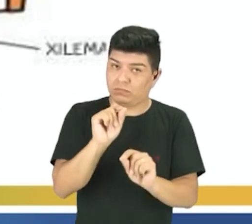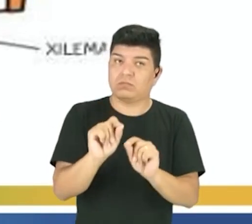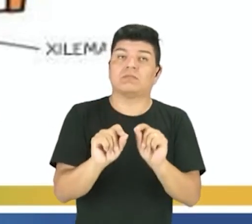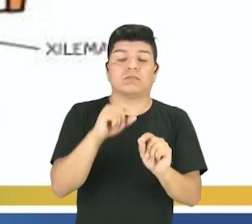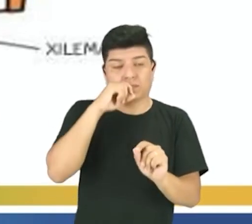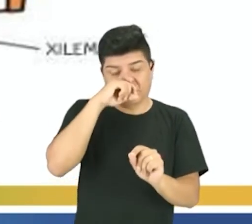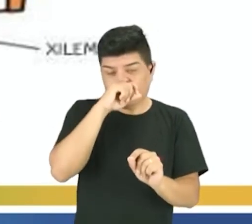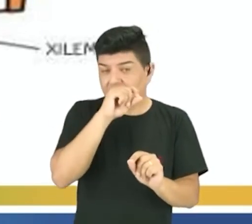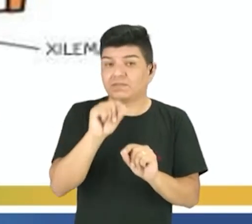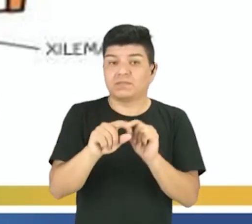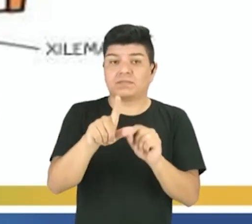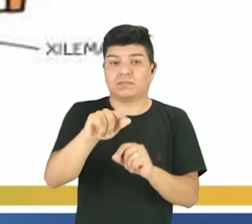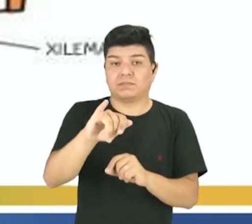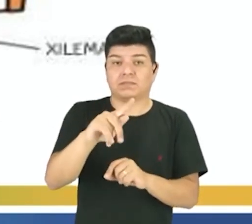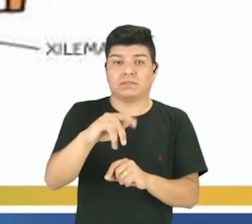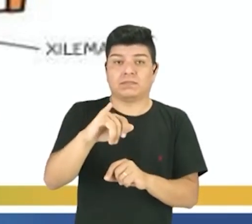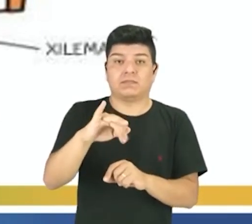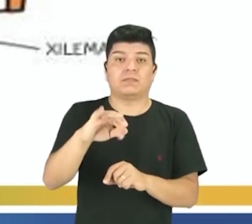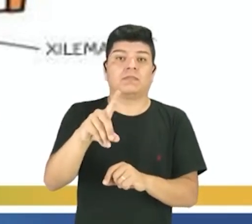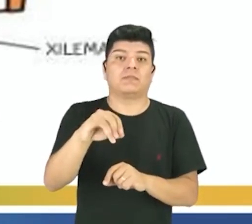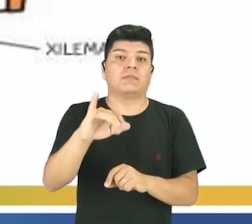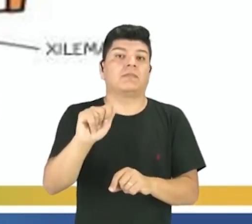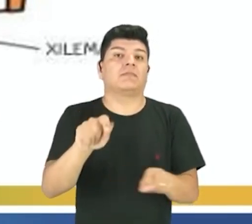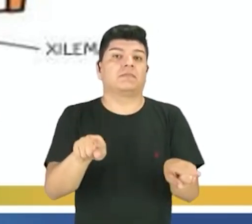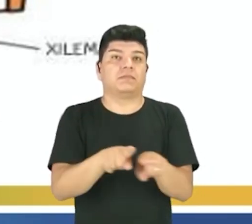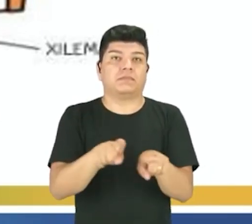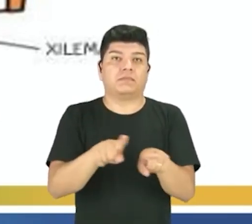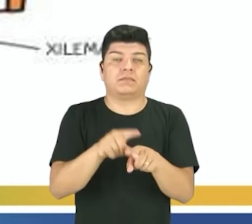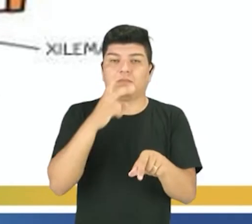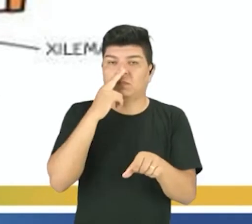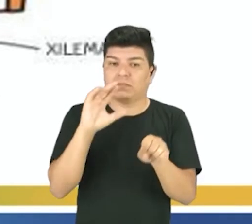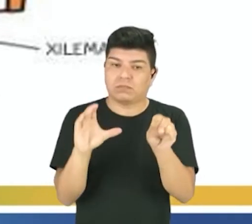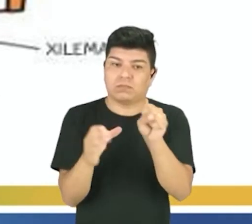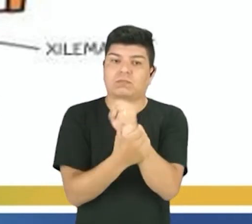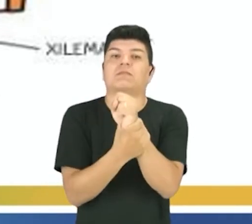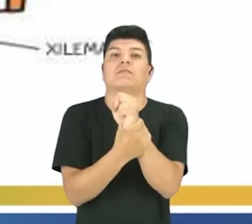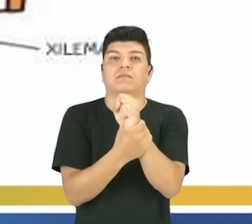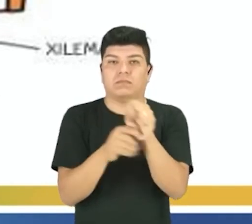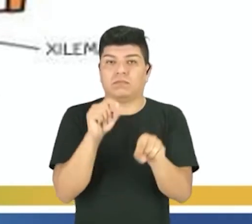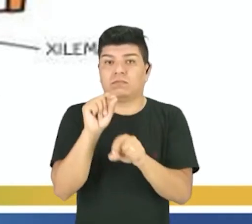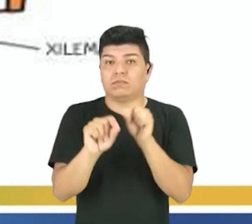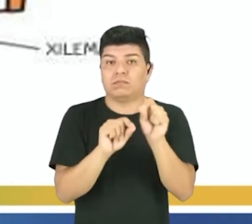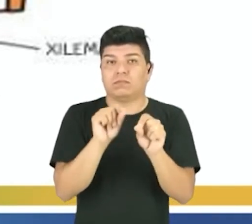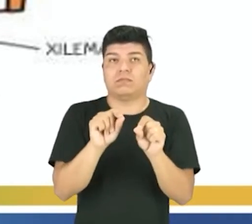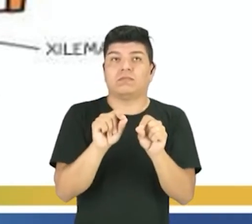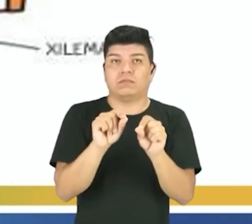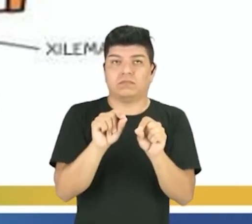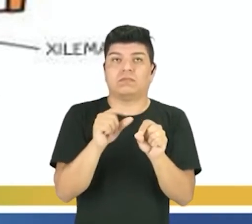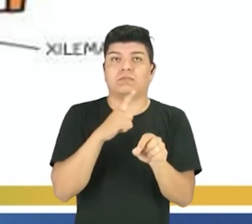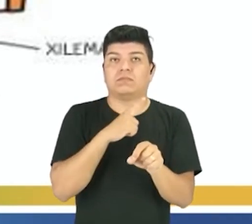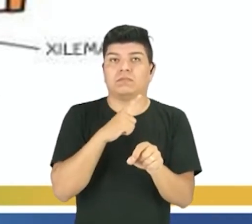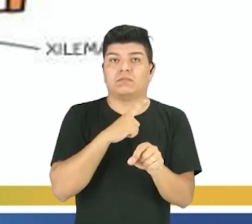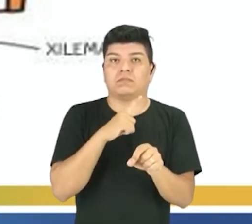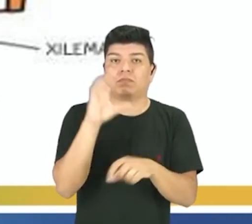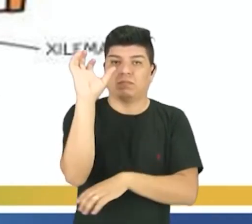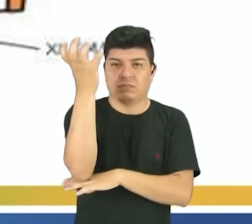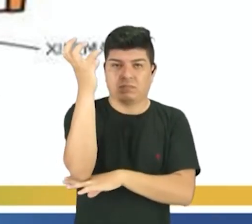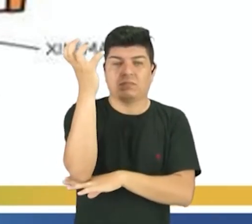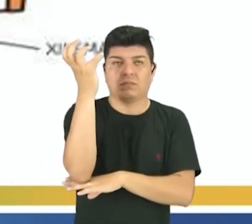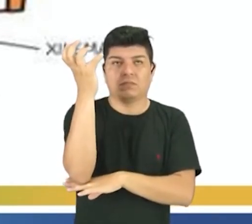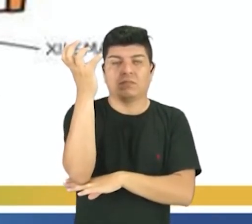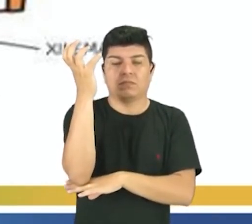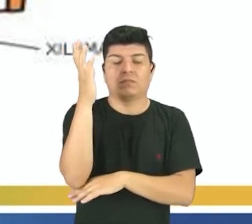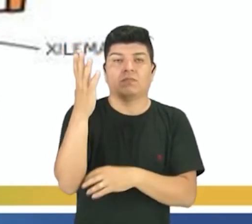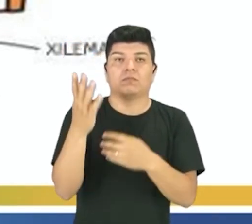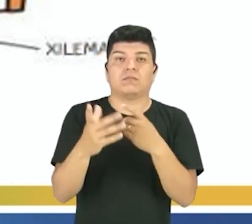aí ela é responsável, vocês vão ver lá mais na frente, pela proteção, né, de agentes da planta,